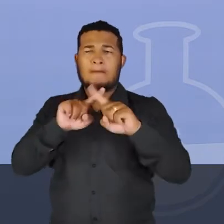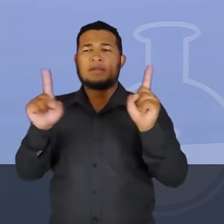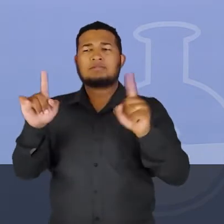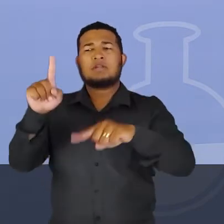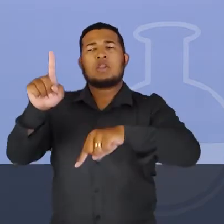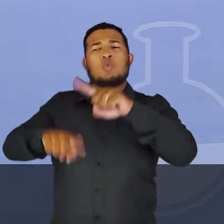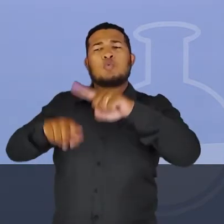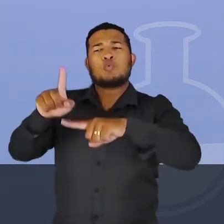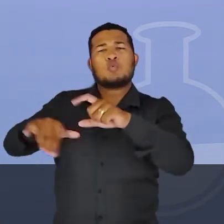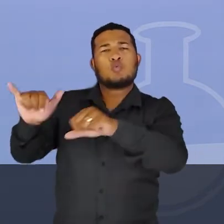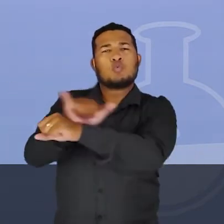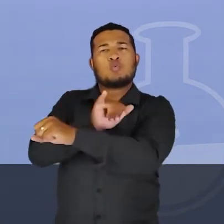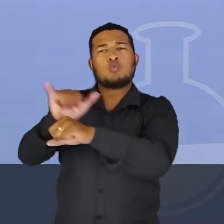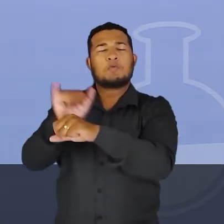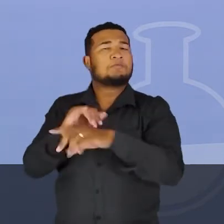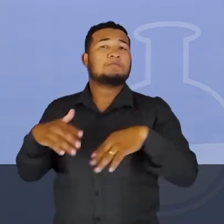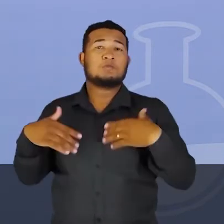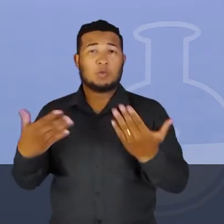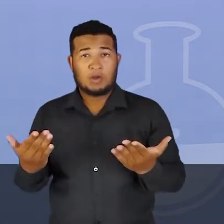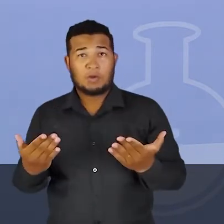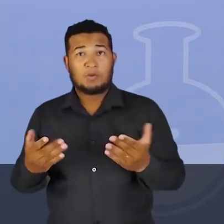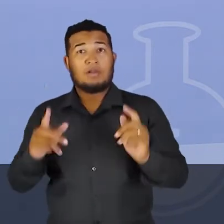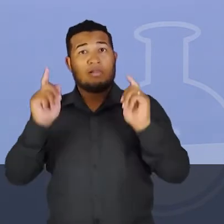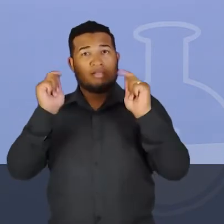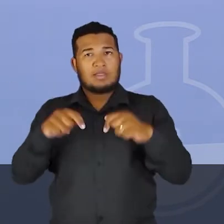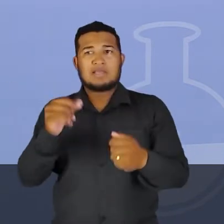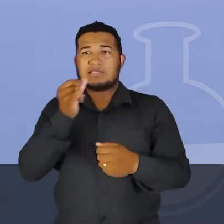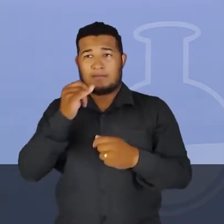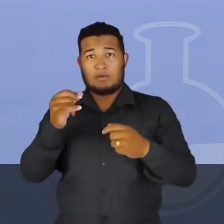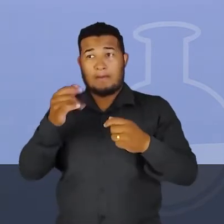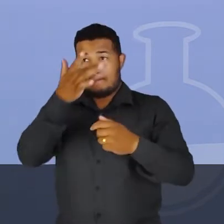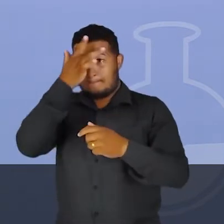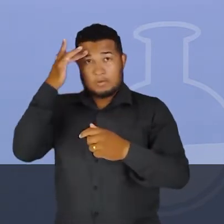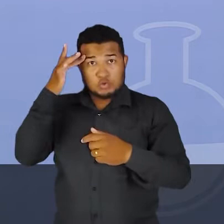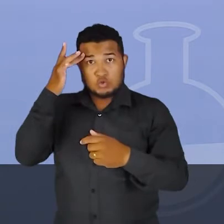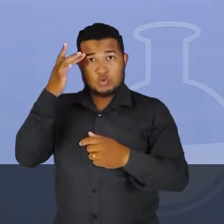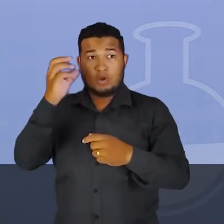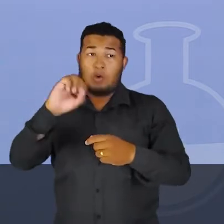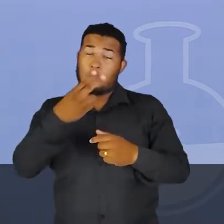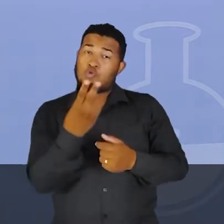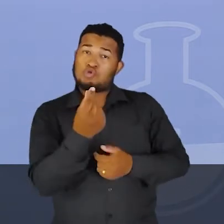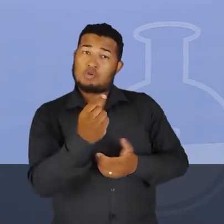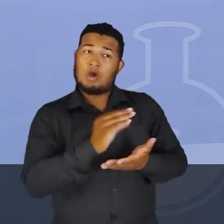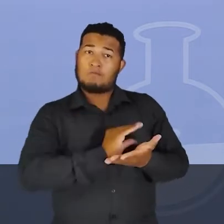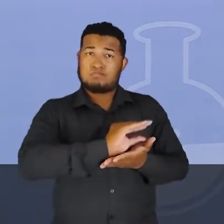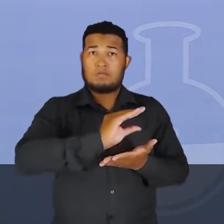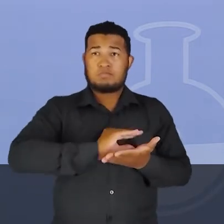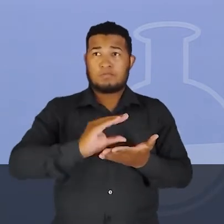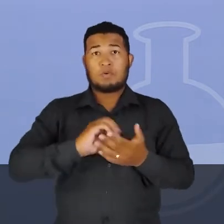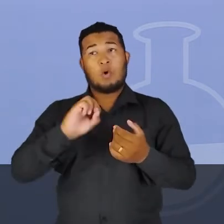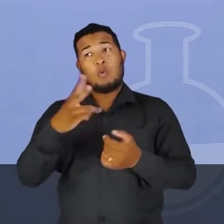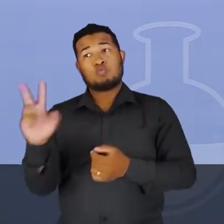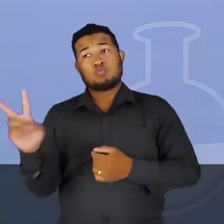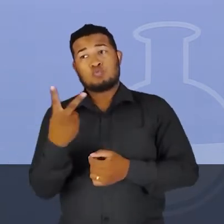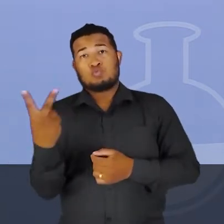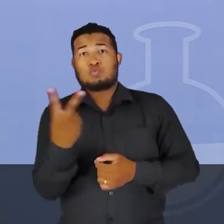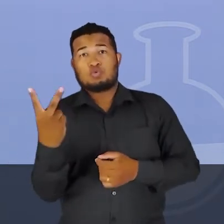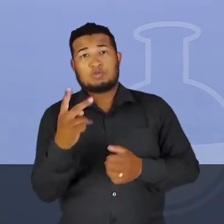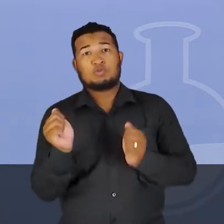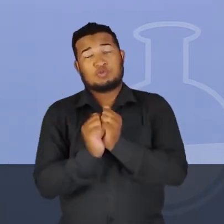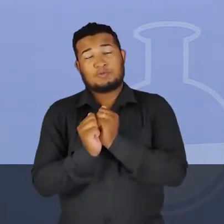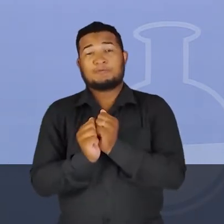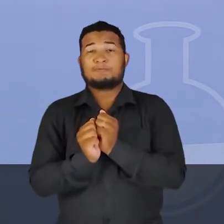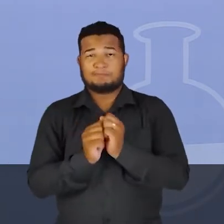esses movimentos estão mobilizando. Podem ser recursos humanos ou recursos financeiros, ou os dois. Geralmente, a gente precisa